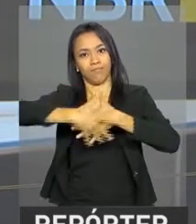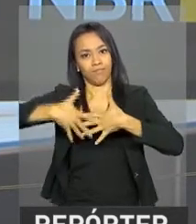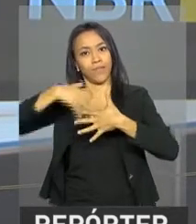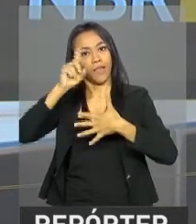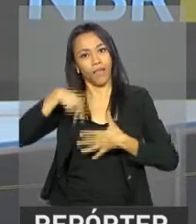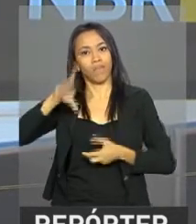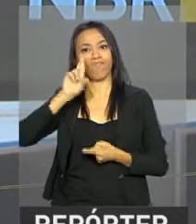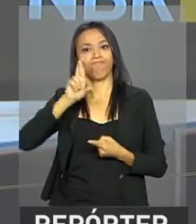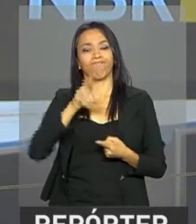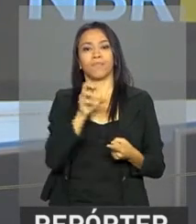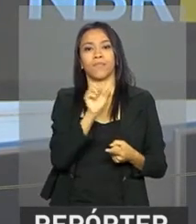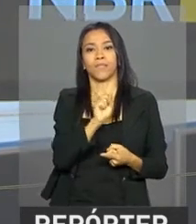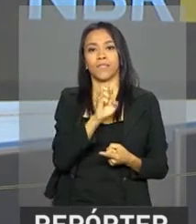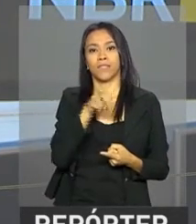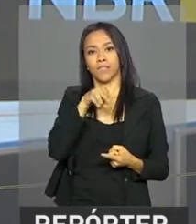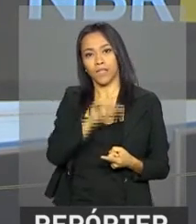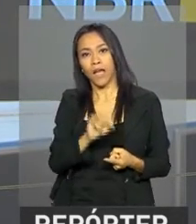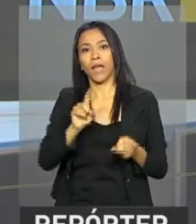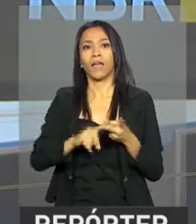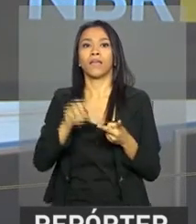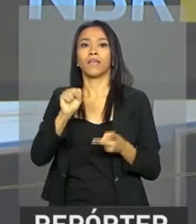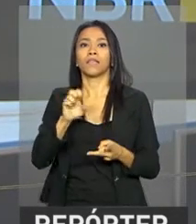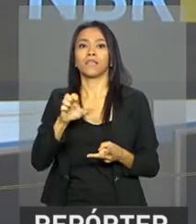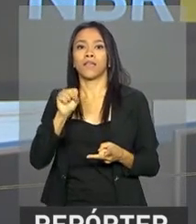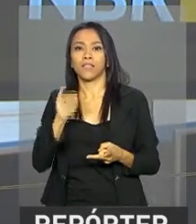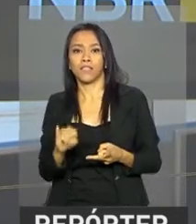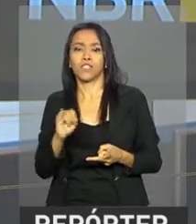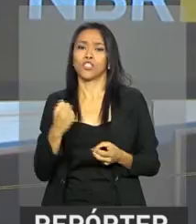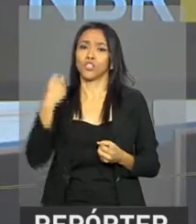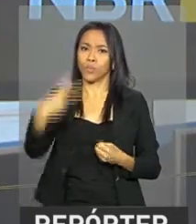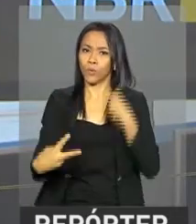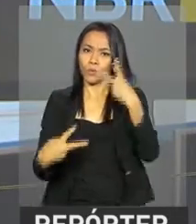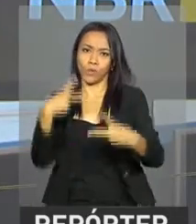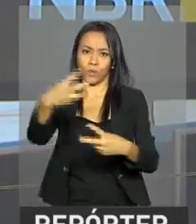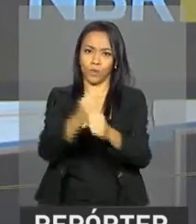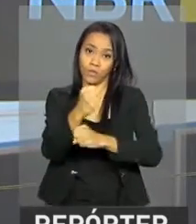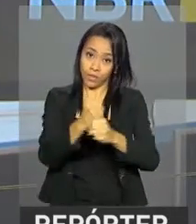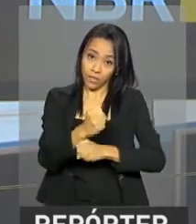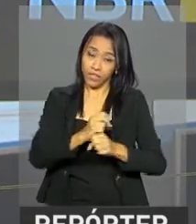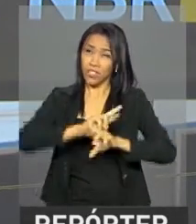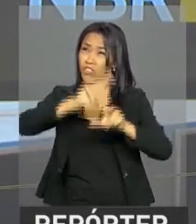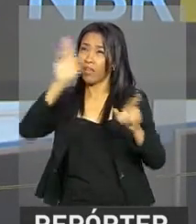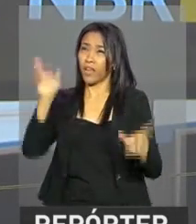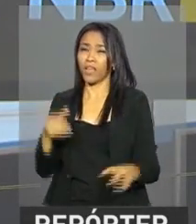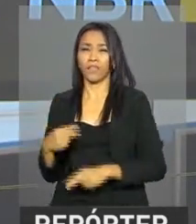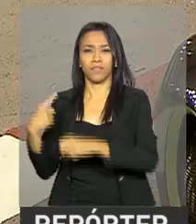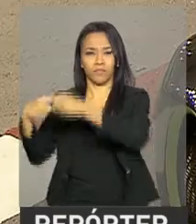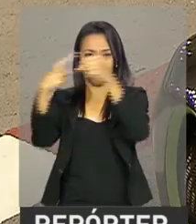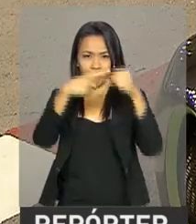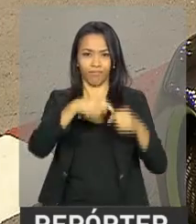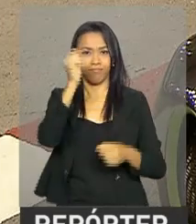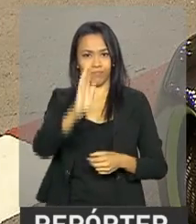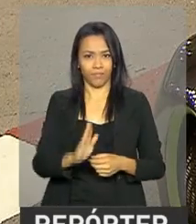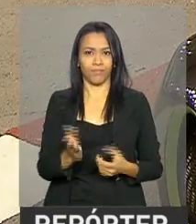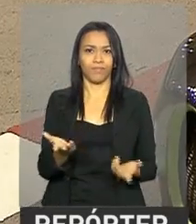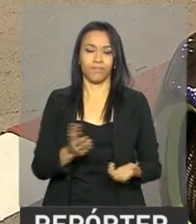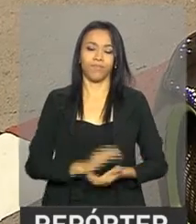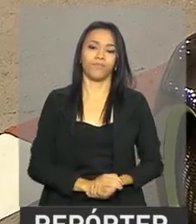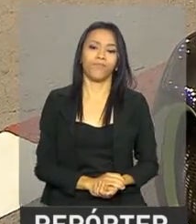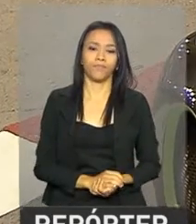o SESI. Ela ocorre de 2 em 2 anos em diferentes cidades do Brasil.